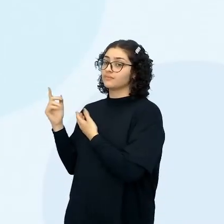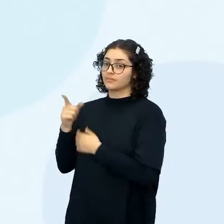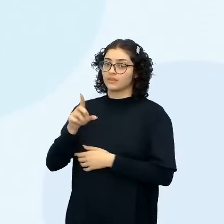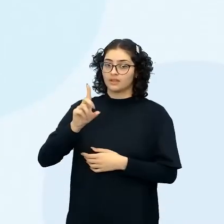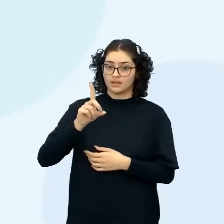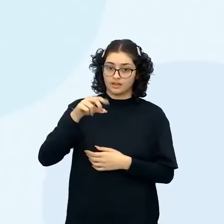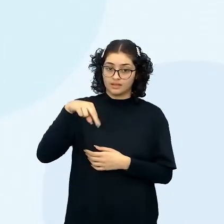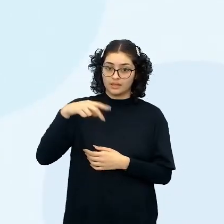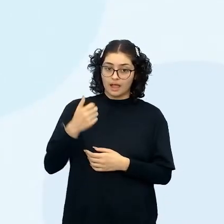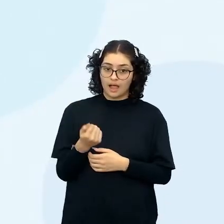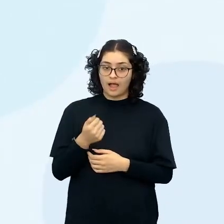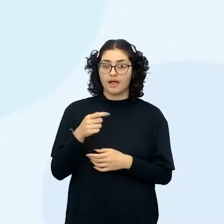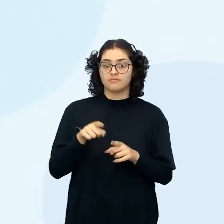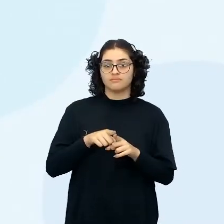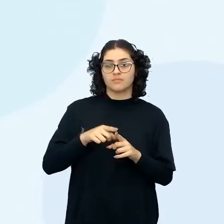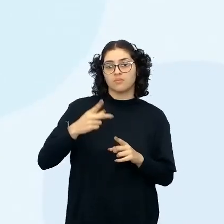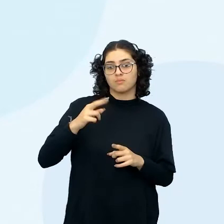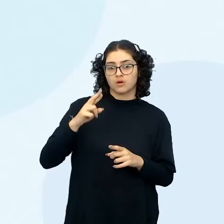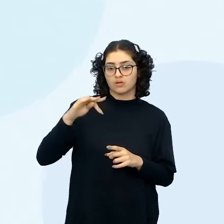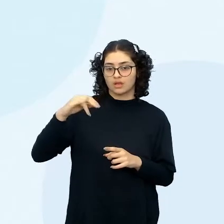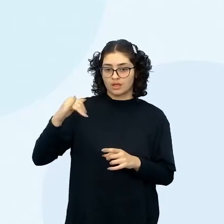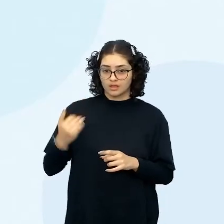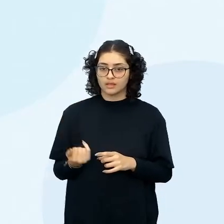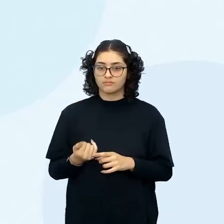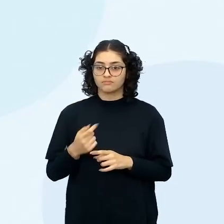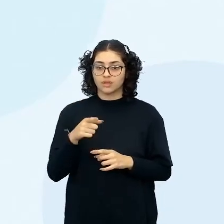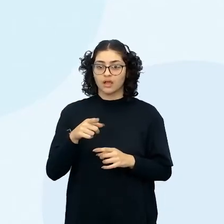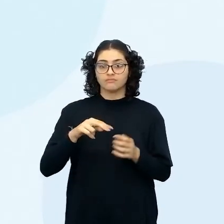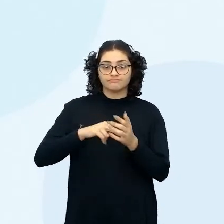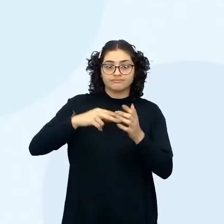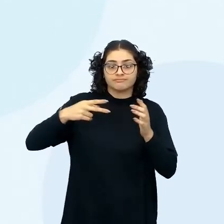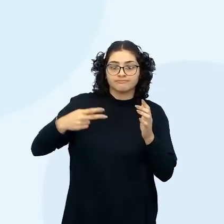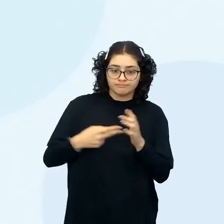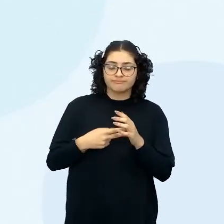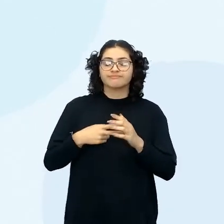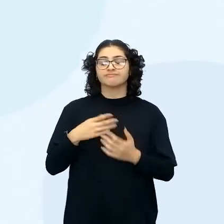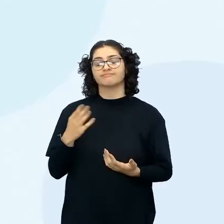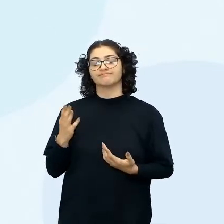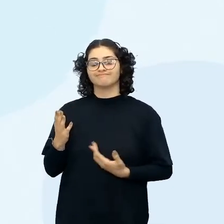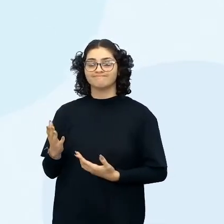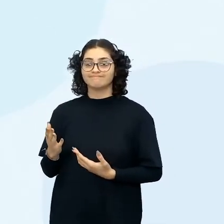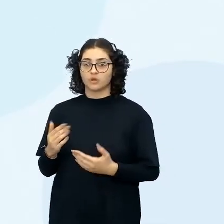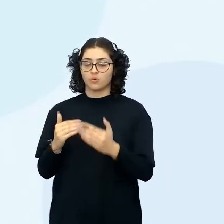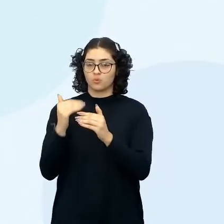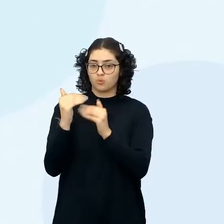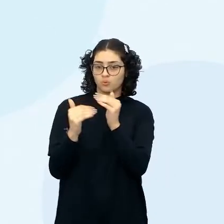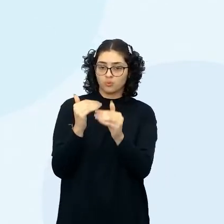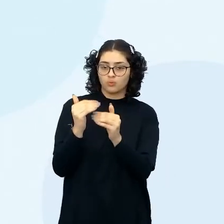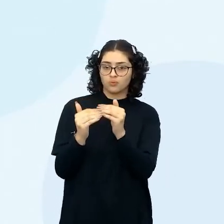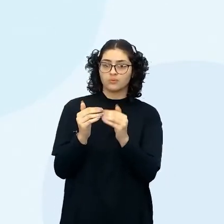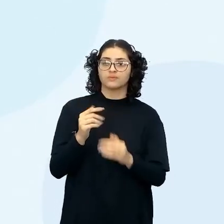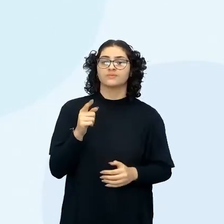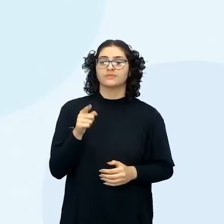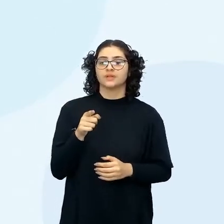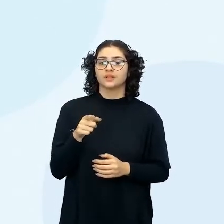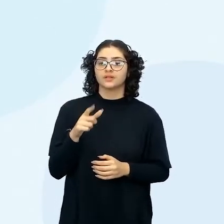e essa proteína, quando ele é traduzido, ó, essa sequência aqui de letrinhas, que a gente chama